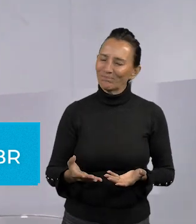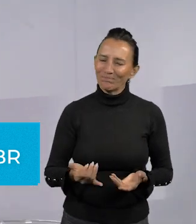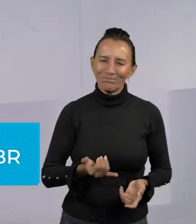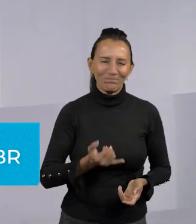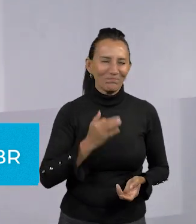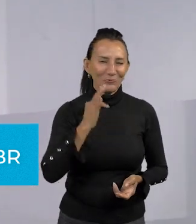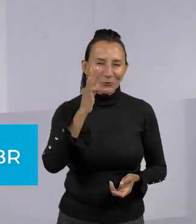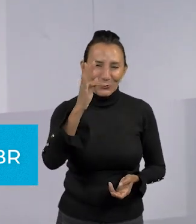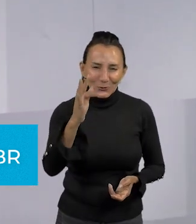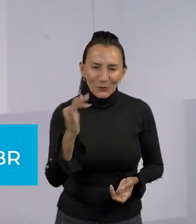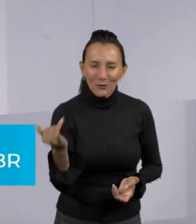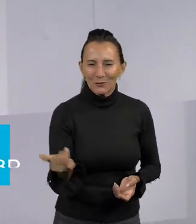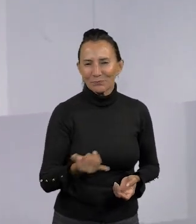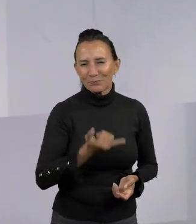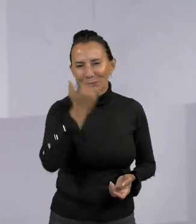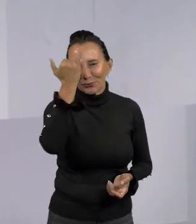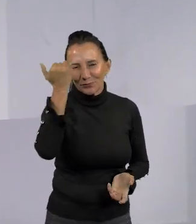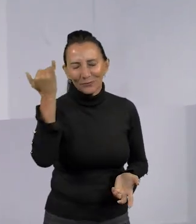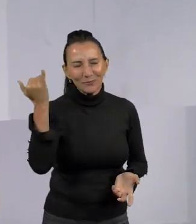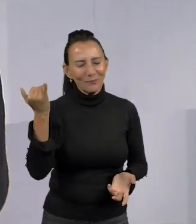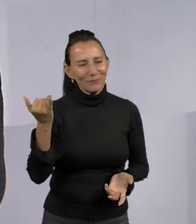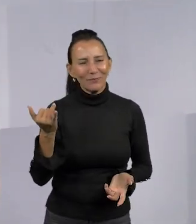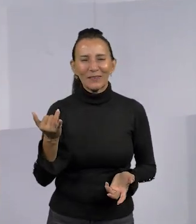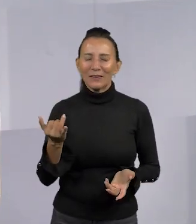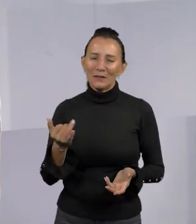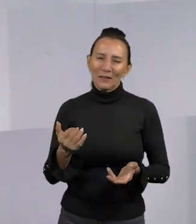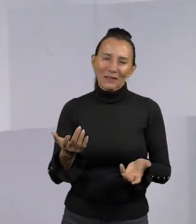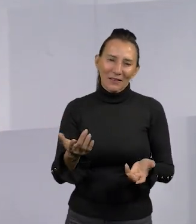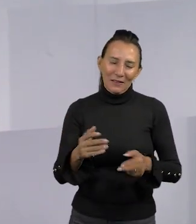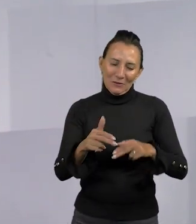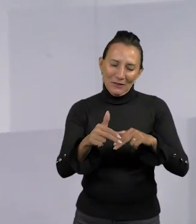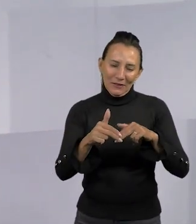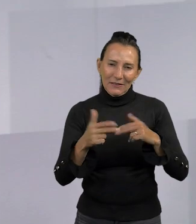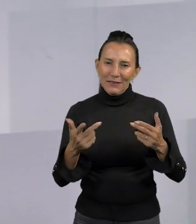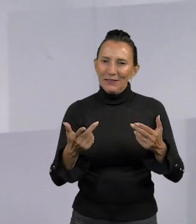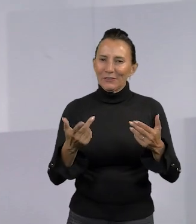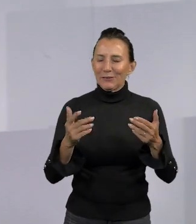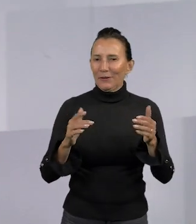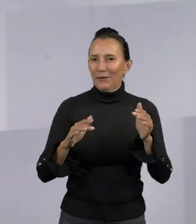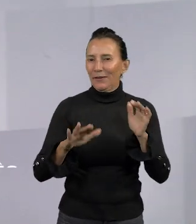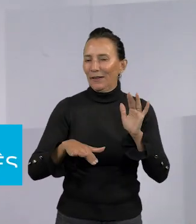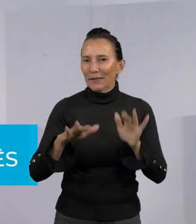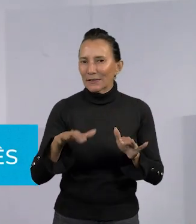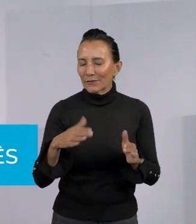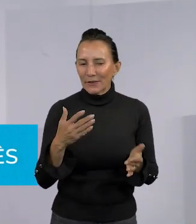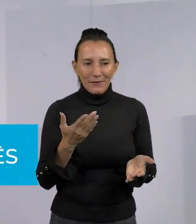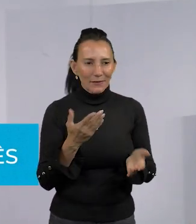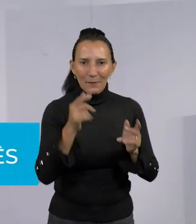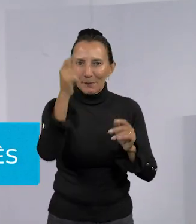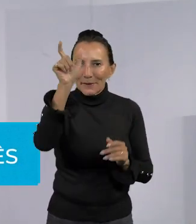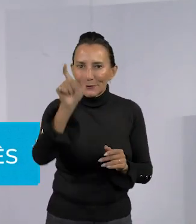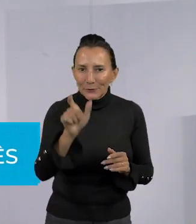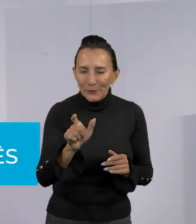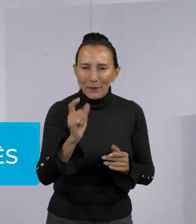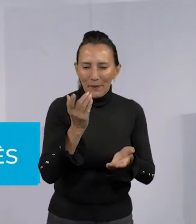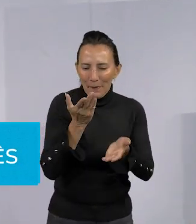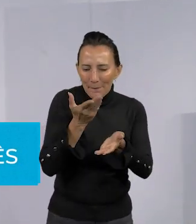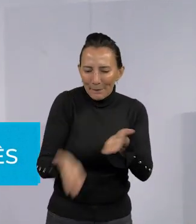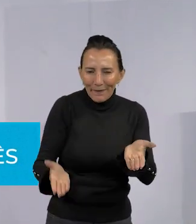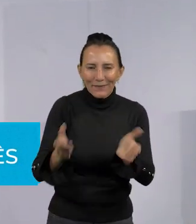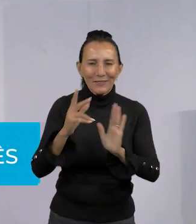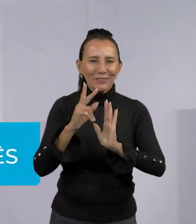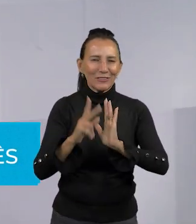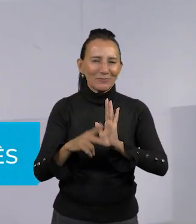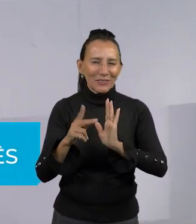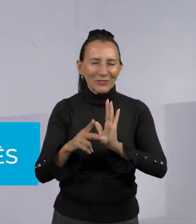atropeladas atropeladas por amigos perderam perderam os seus projetos